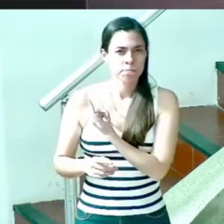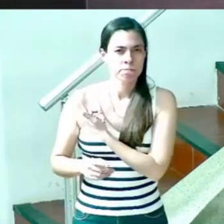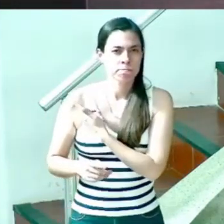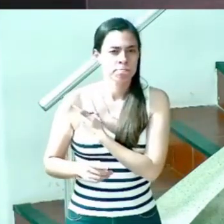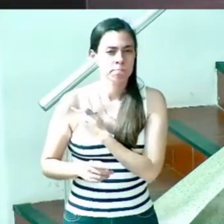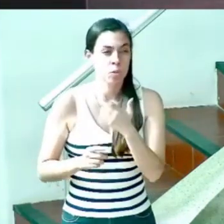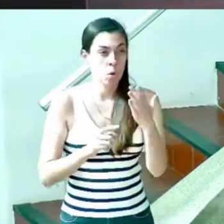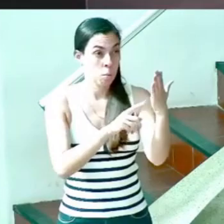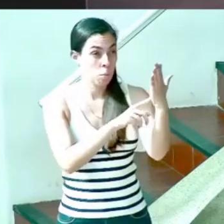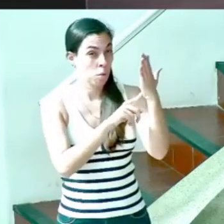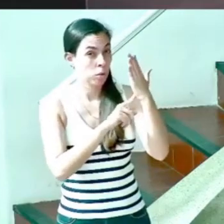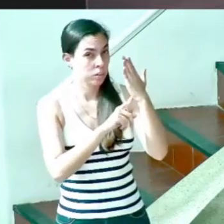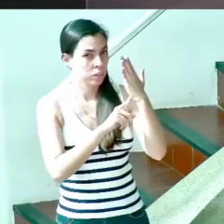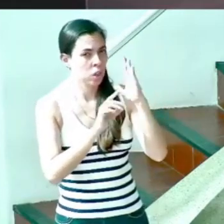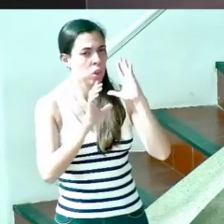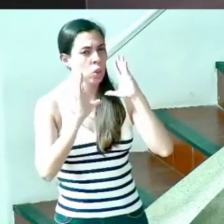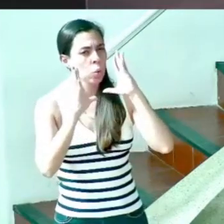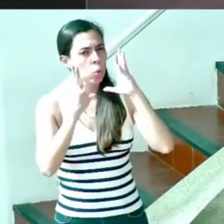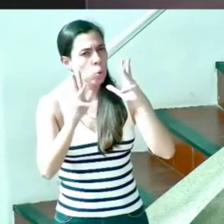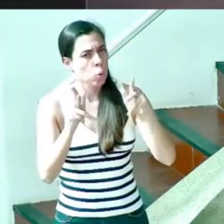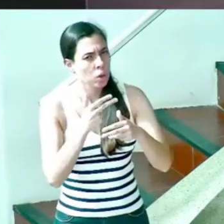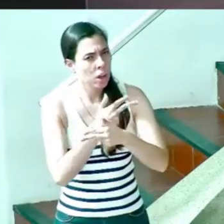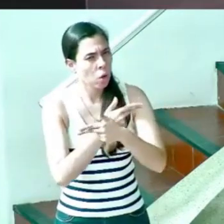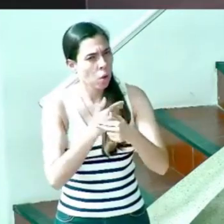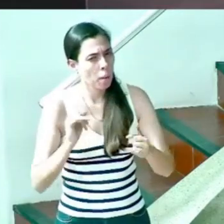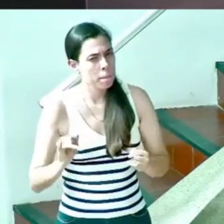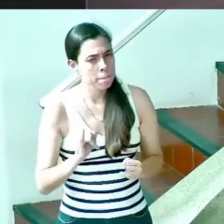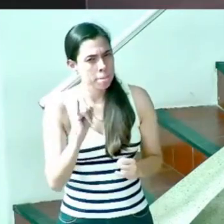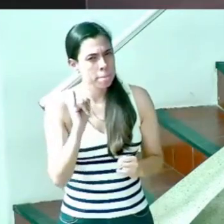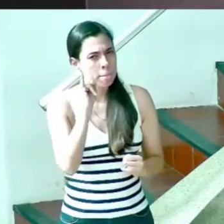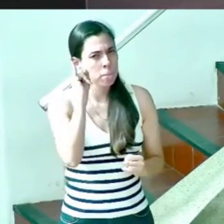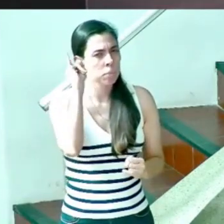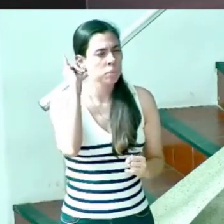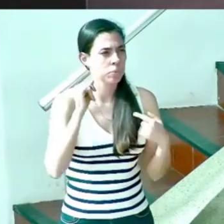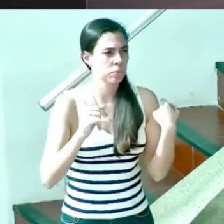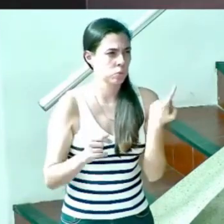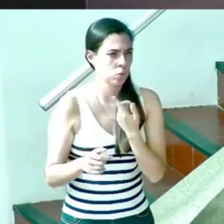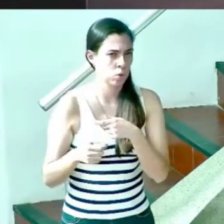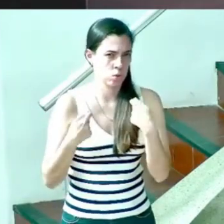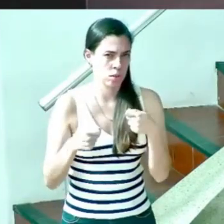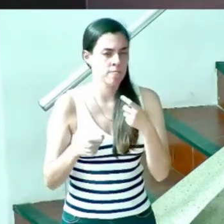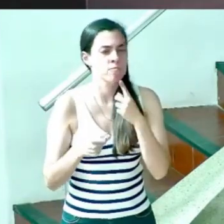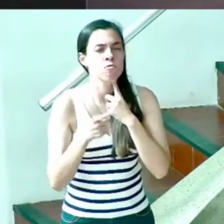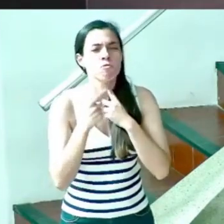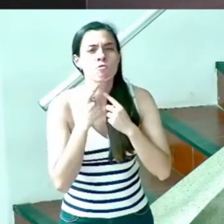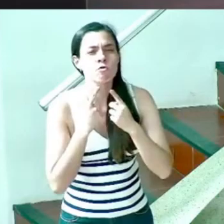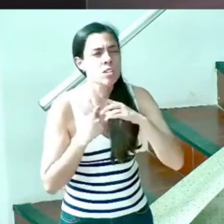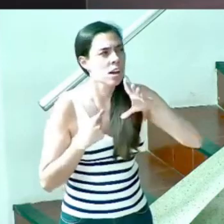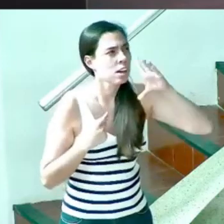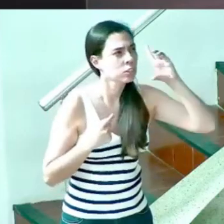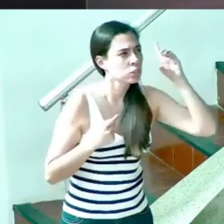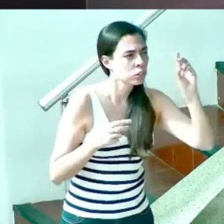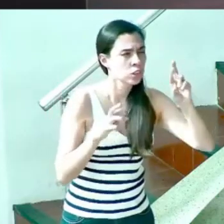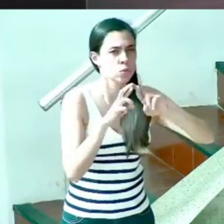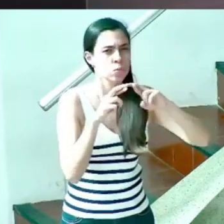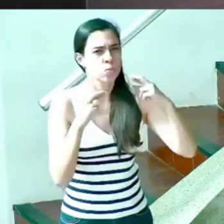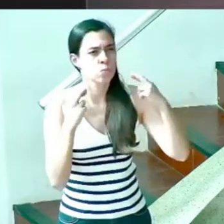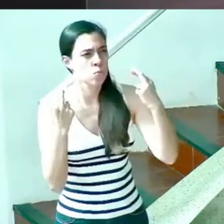característica centrada na glória de Deus, na adoração a Deus, na vontade de Deus, no reino de